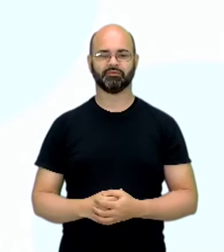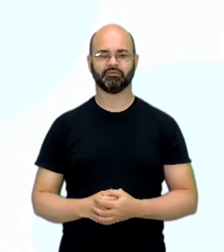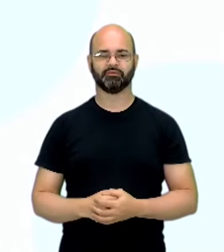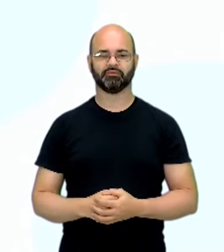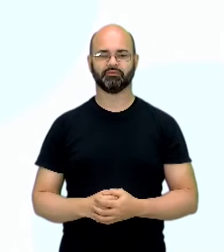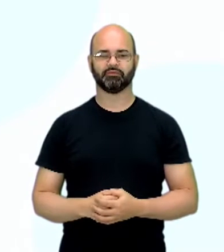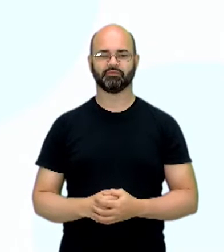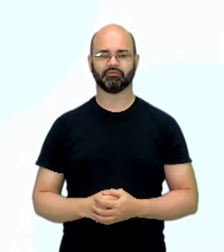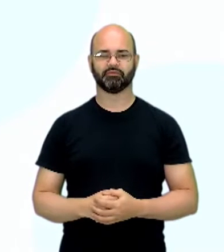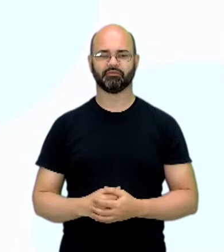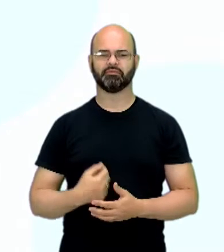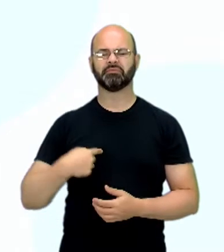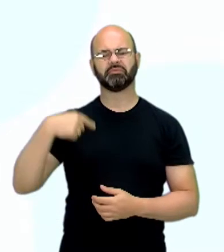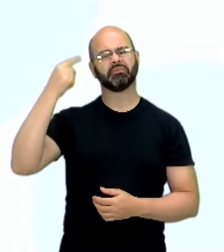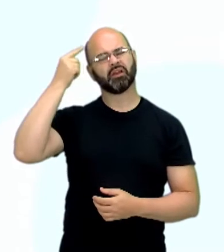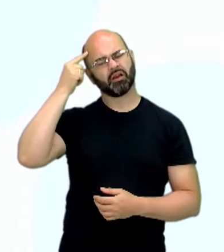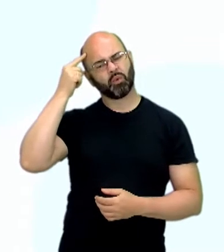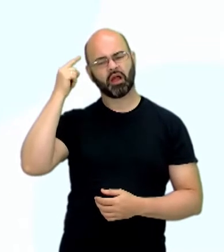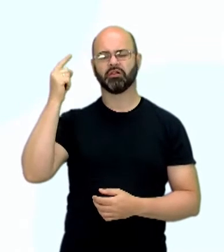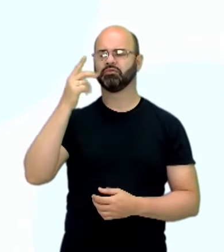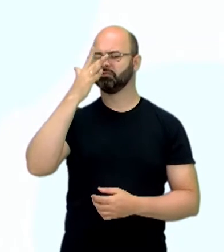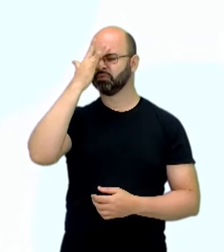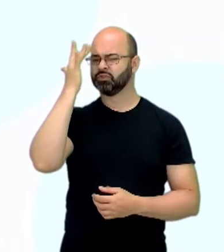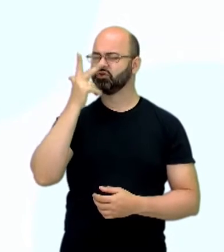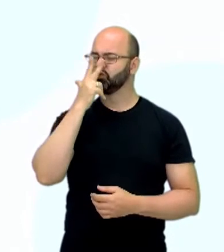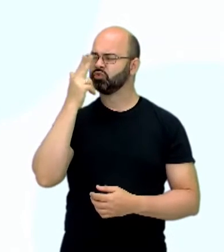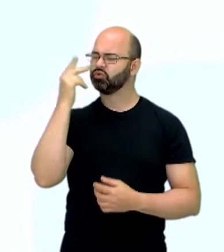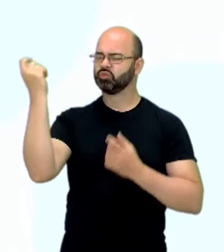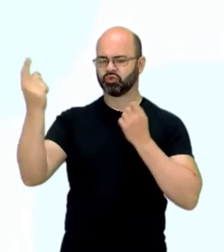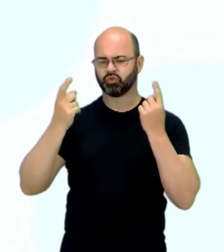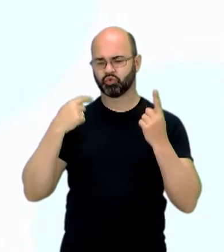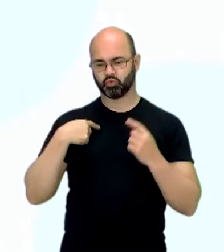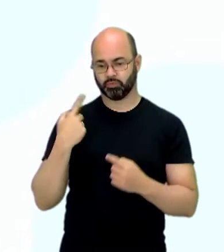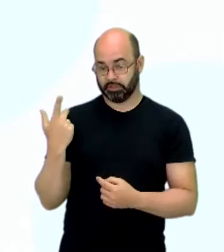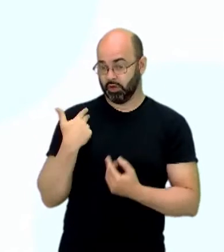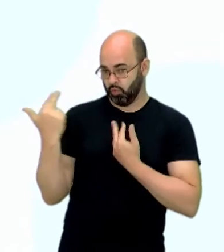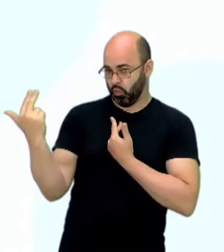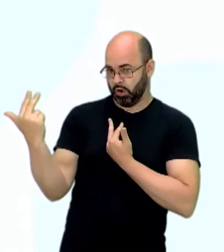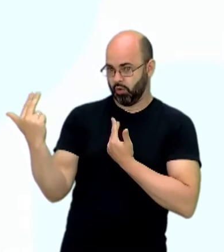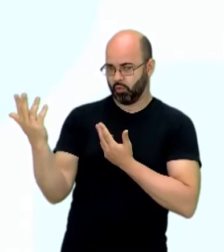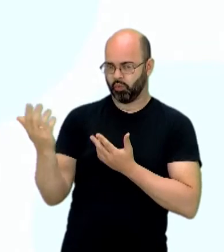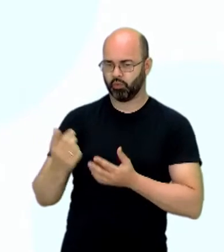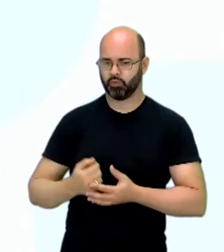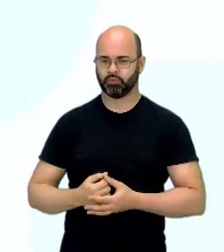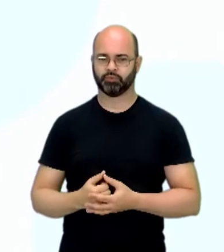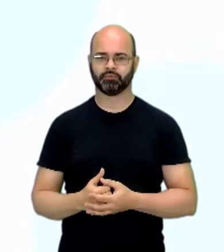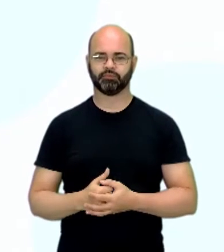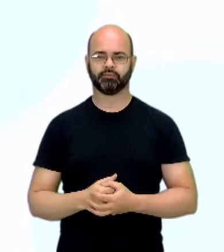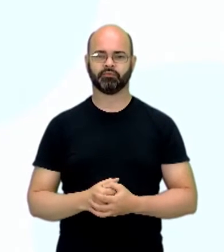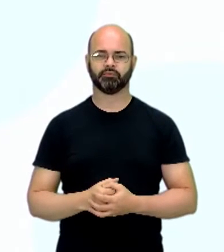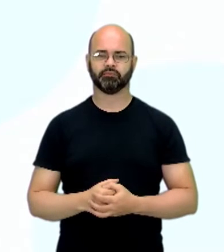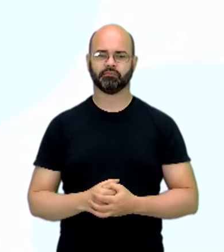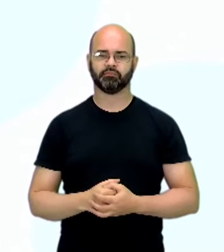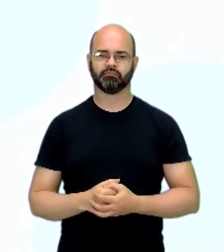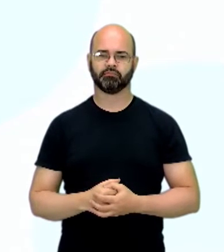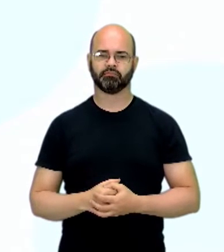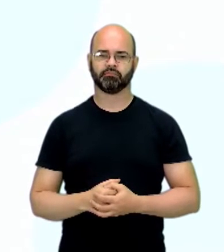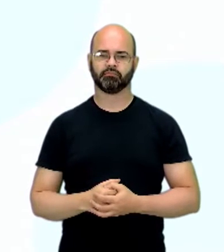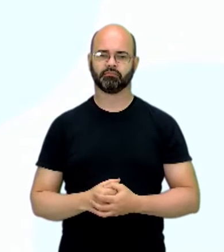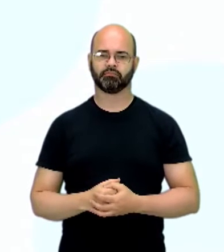some people, like myself, eu acho que para algumas pessoas, assim como eu, it can